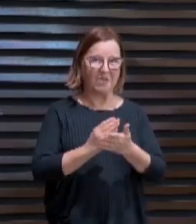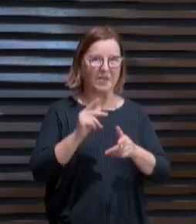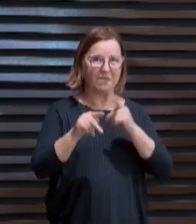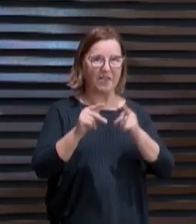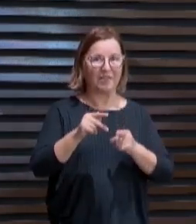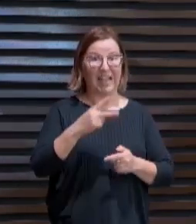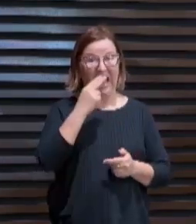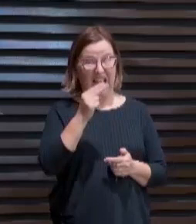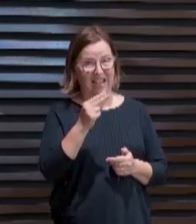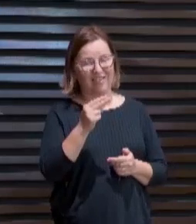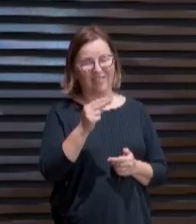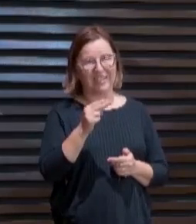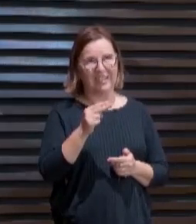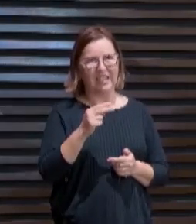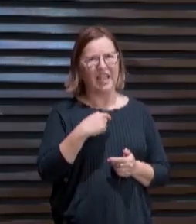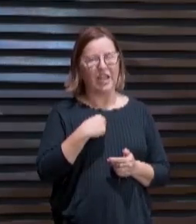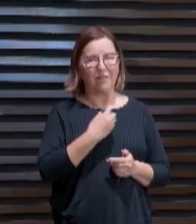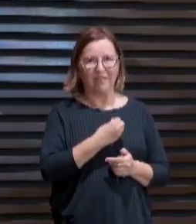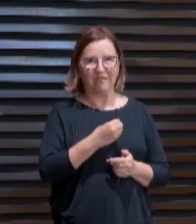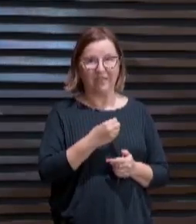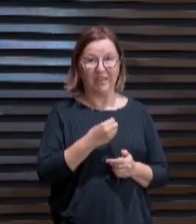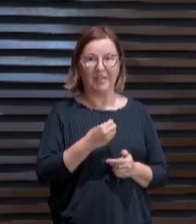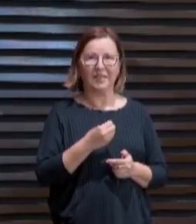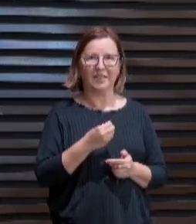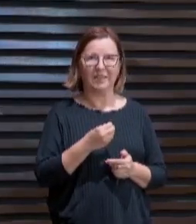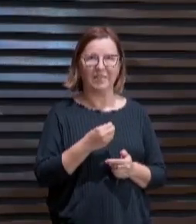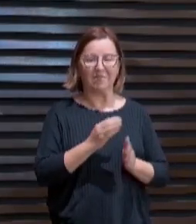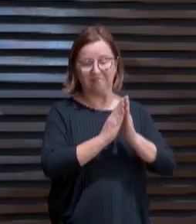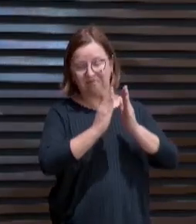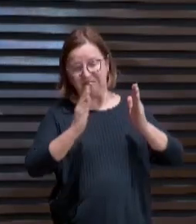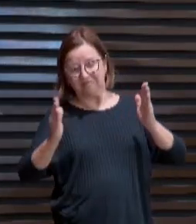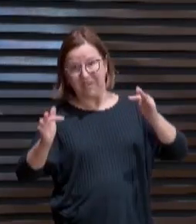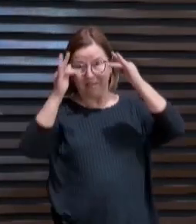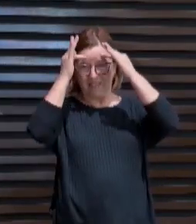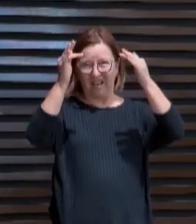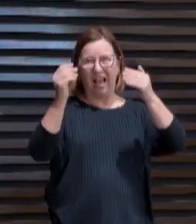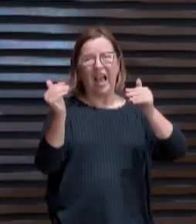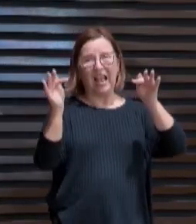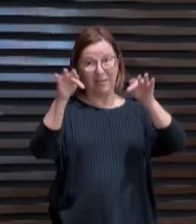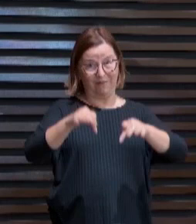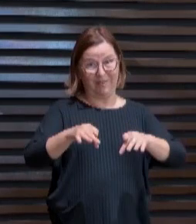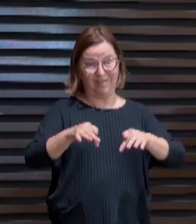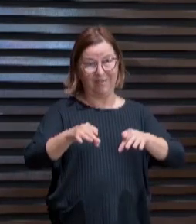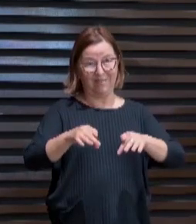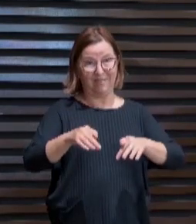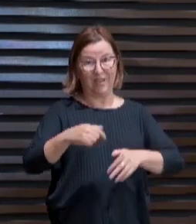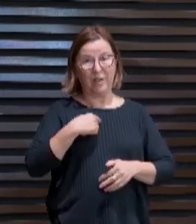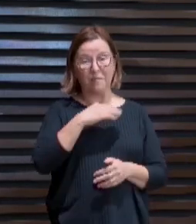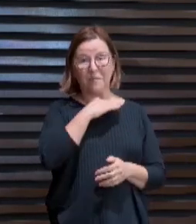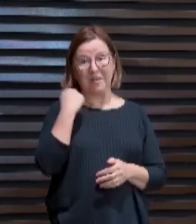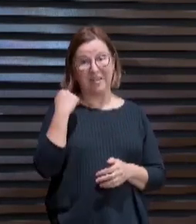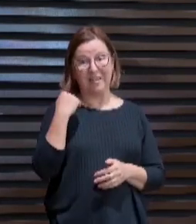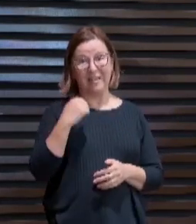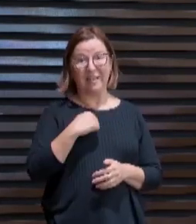até a morte, quer dizer assim, eu vou viver uma vida inteira de fidelidade, aí lá no final da minha vida, quando eu morrer, eu fui fiel, então eu fui